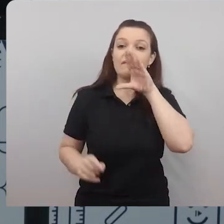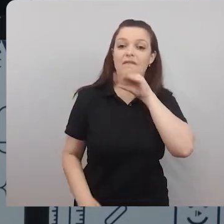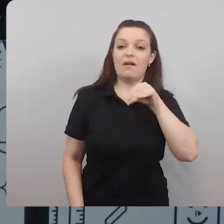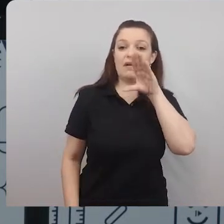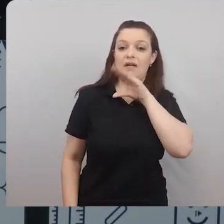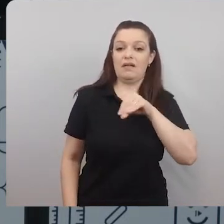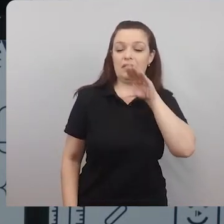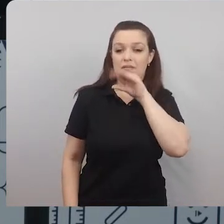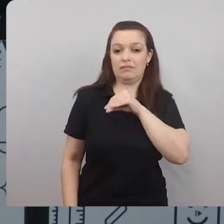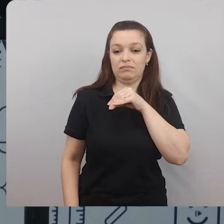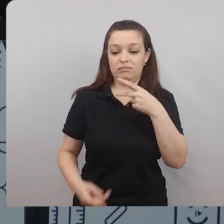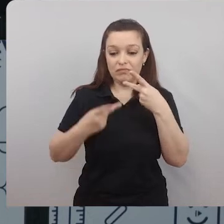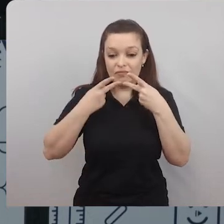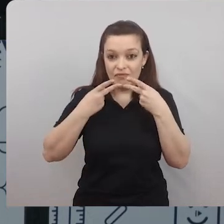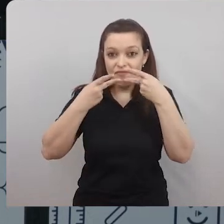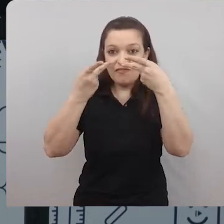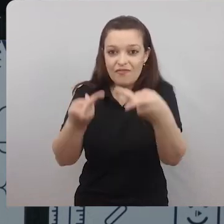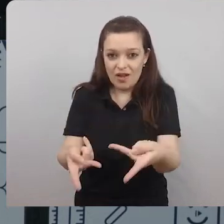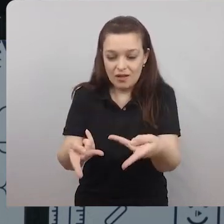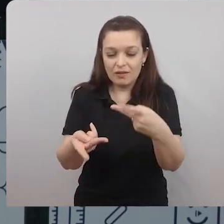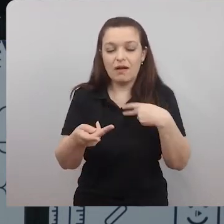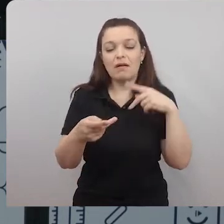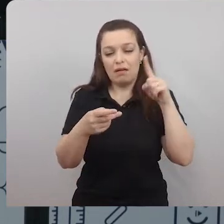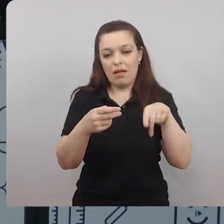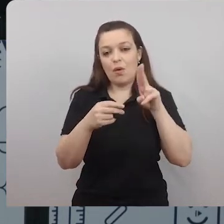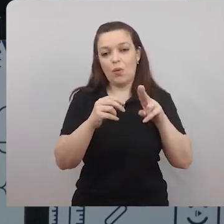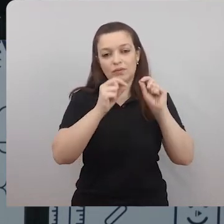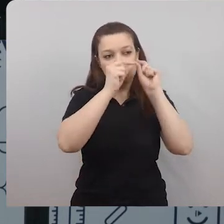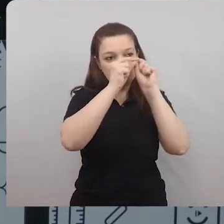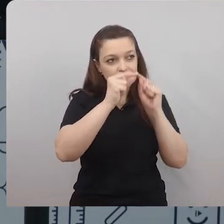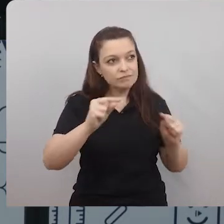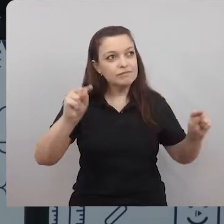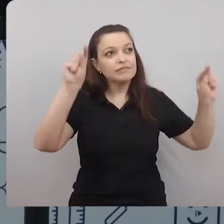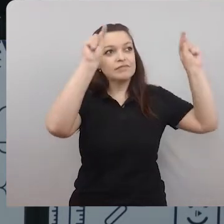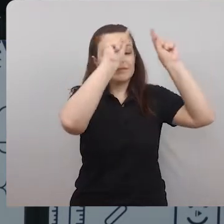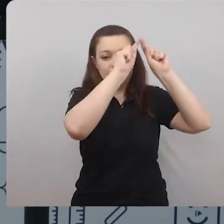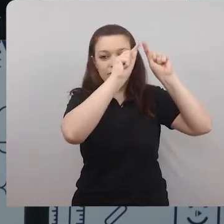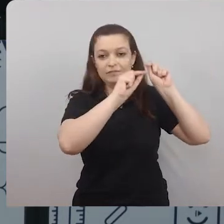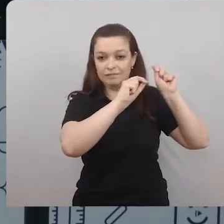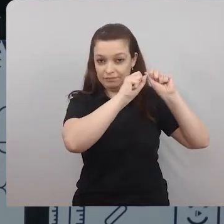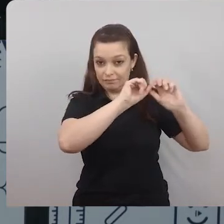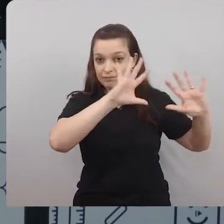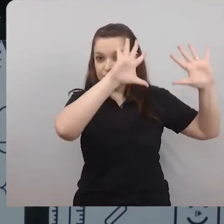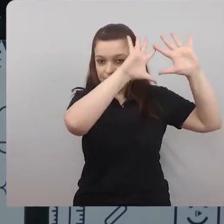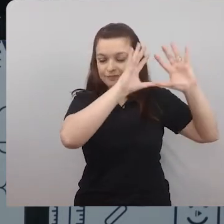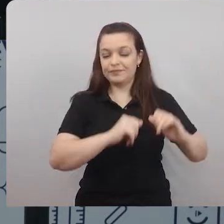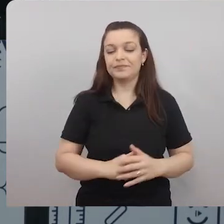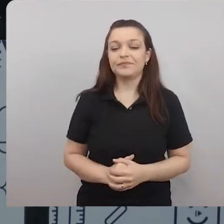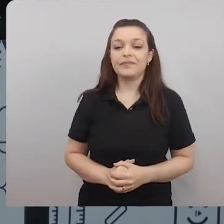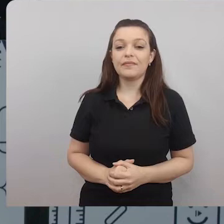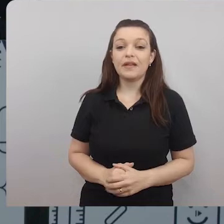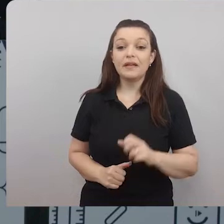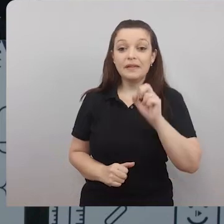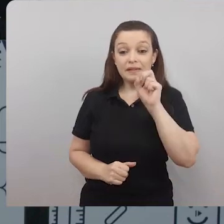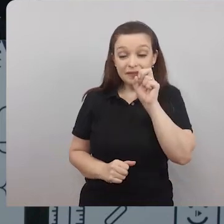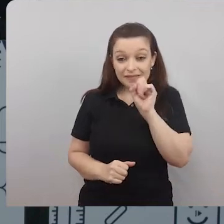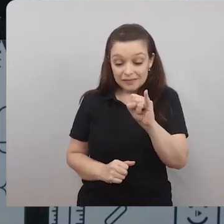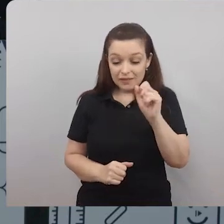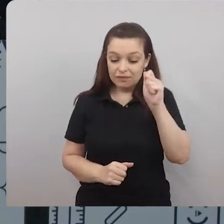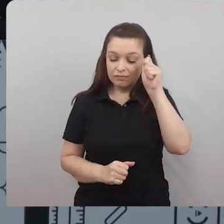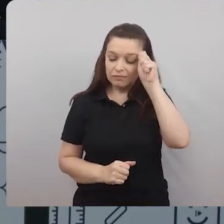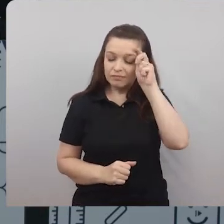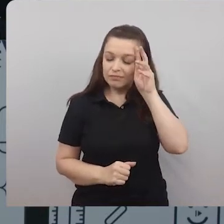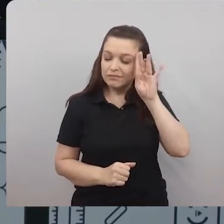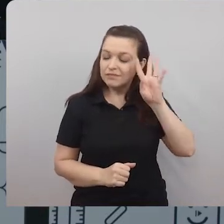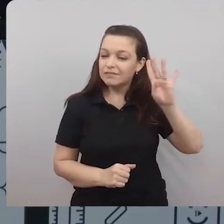está falando. Então, quando um personagem está falando, é utilizado esse balão. E